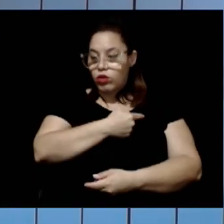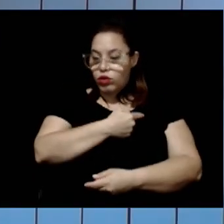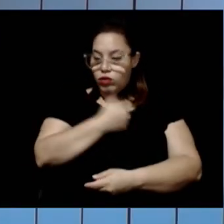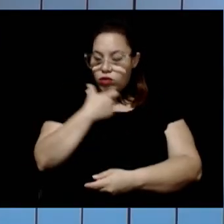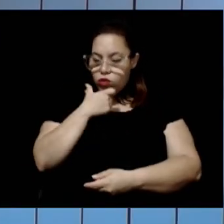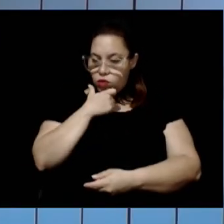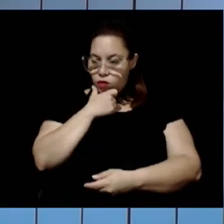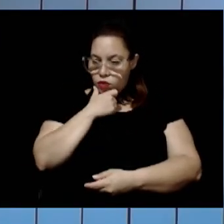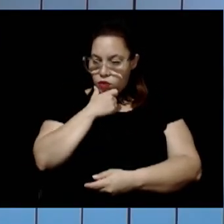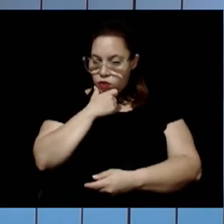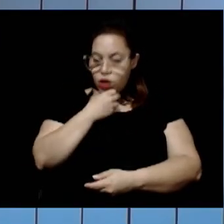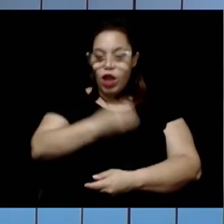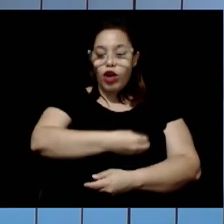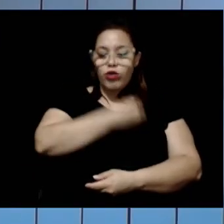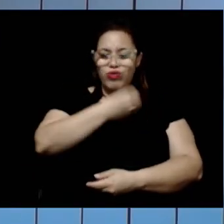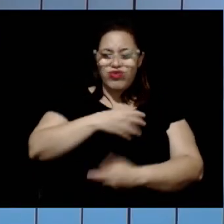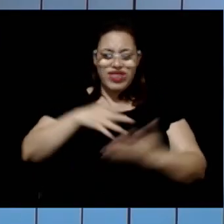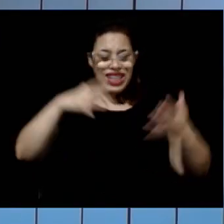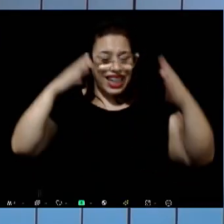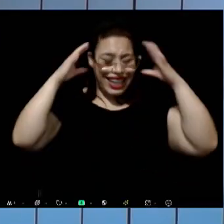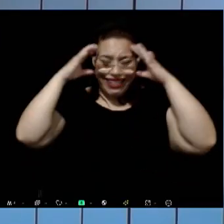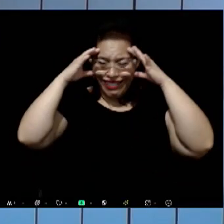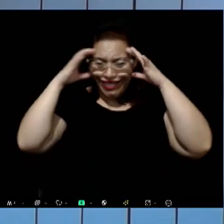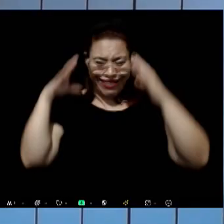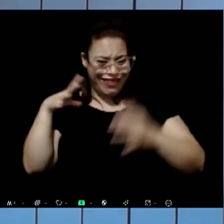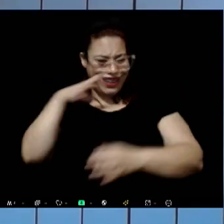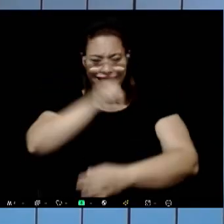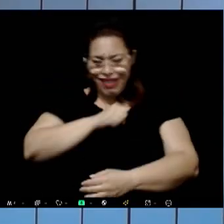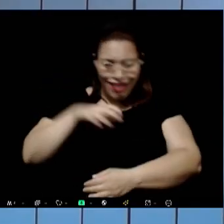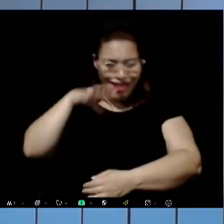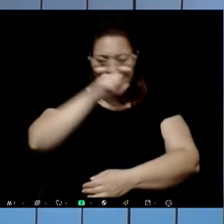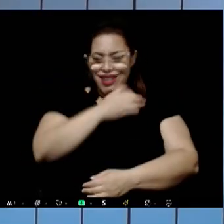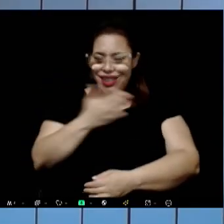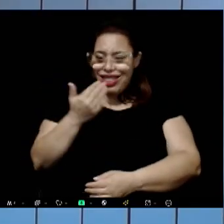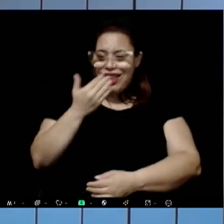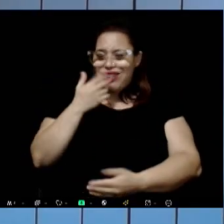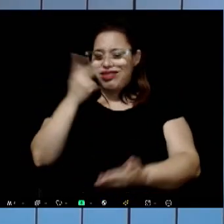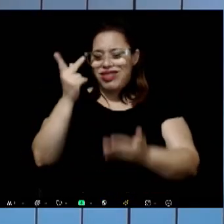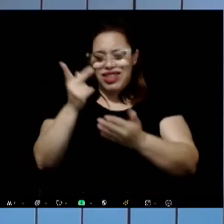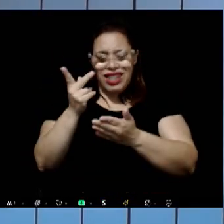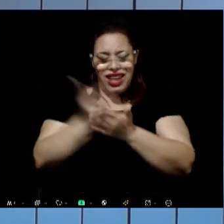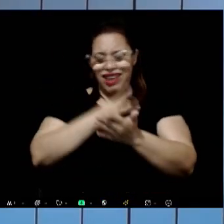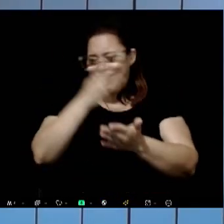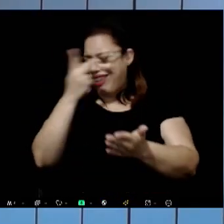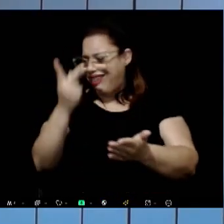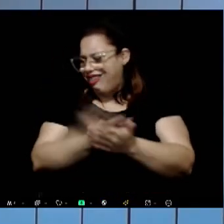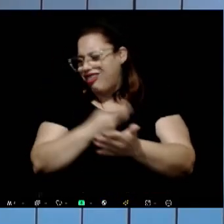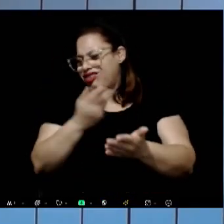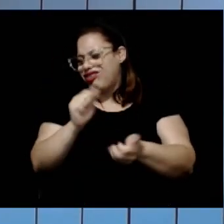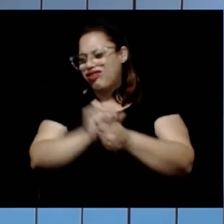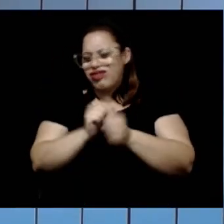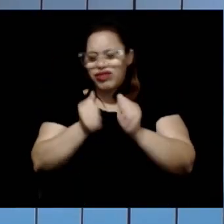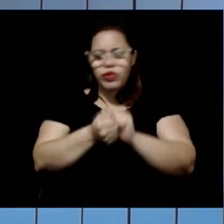nossa vida agitada, né, da alimentação não está tão adequada. O senhor tem visto